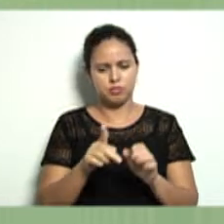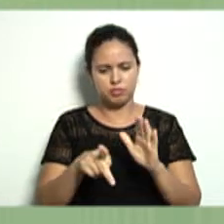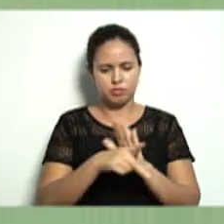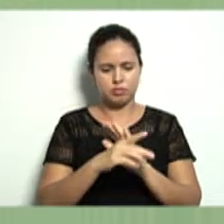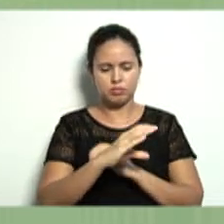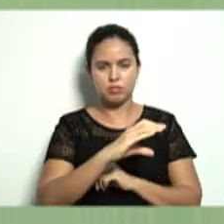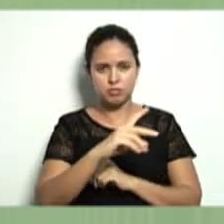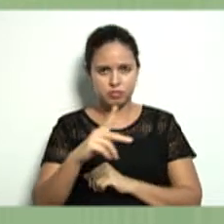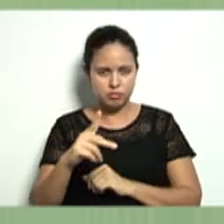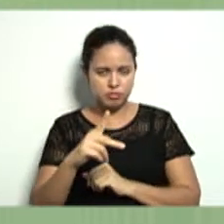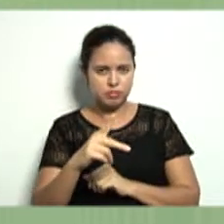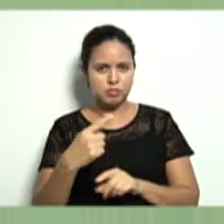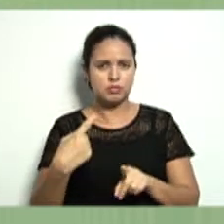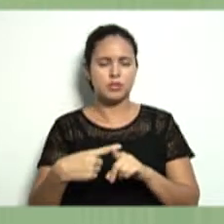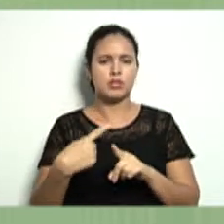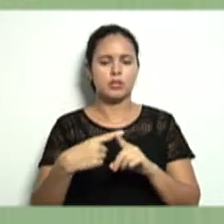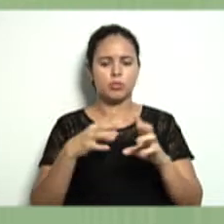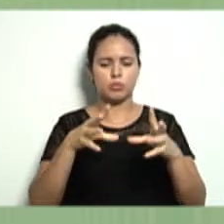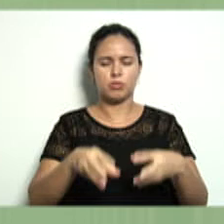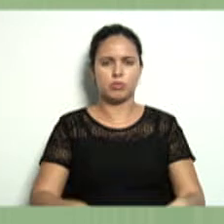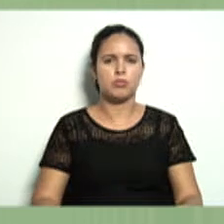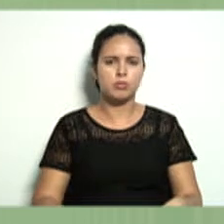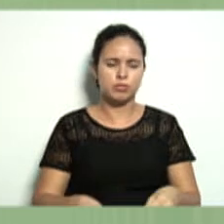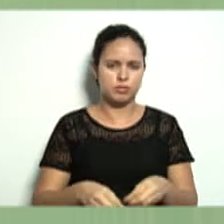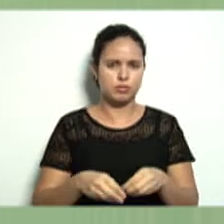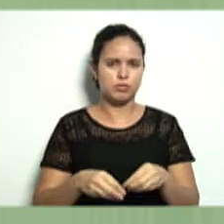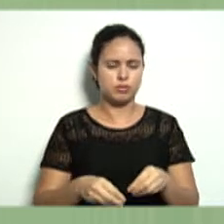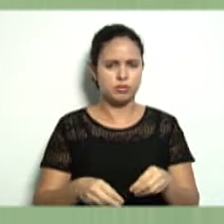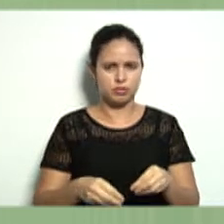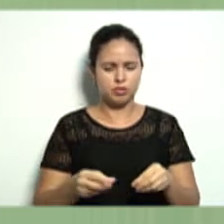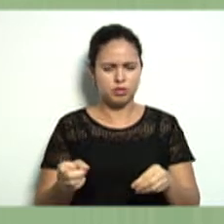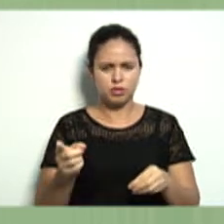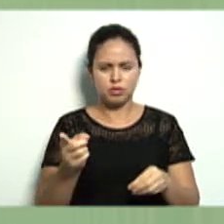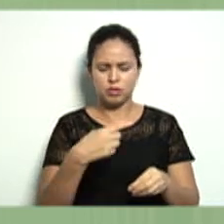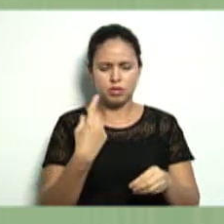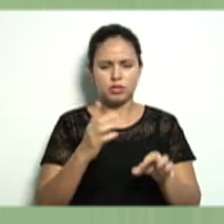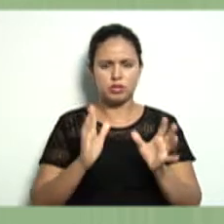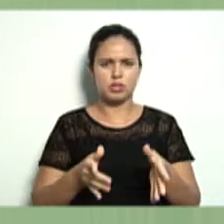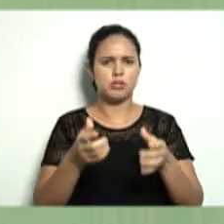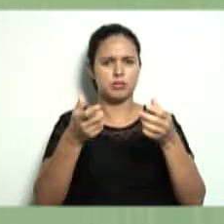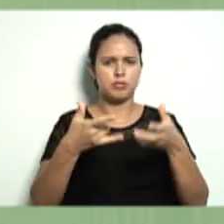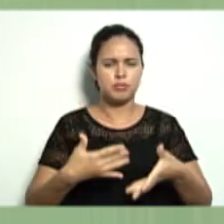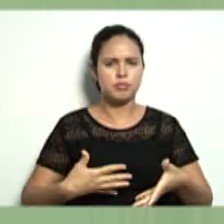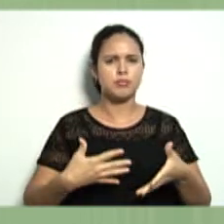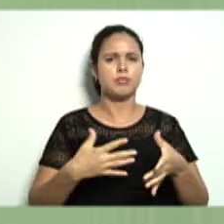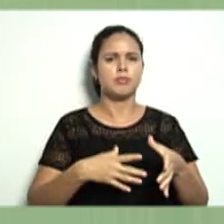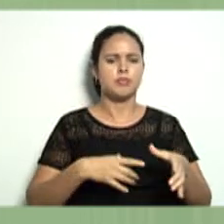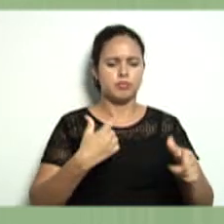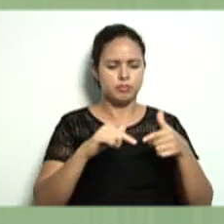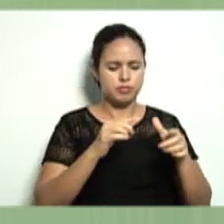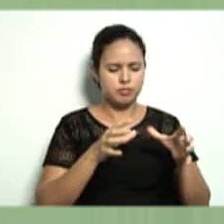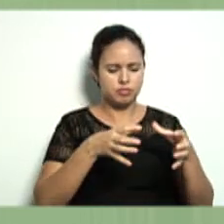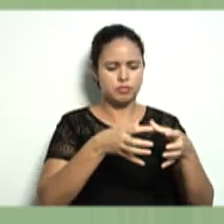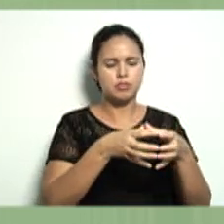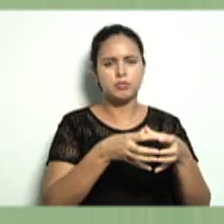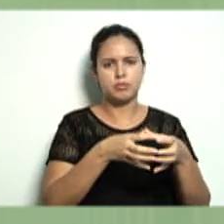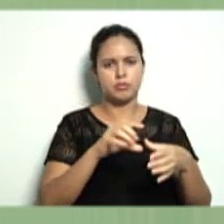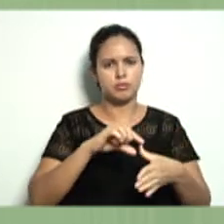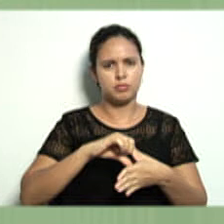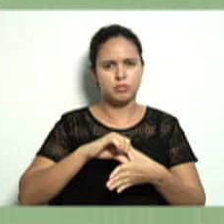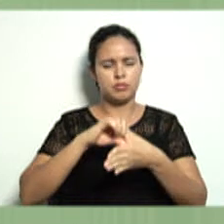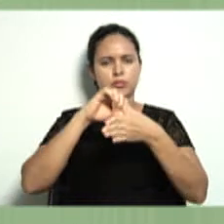cooperativa lá. Por quê? A gente acabou de falar sobre trabalho em equipe, sobre a liderança da equipe. Então, quando